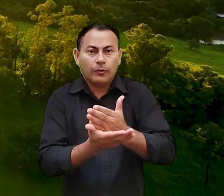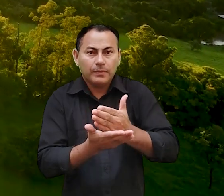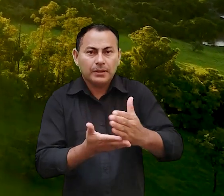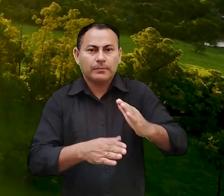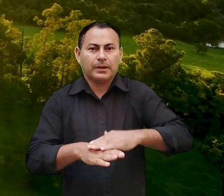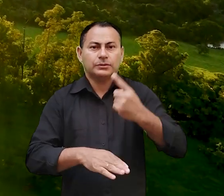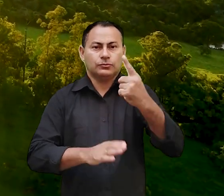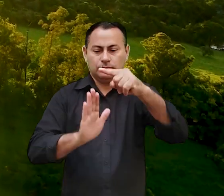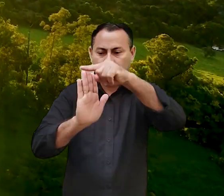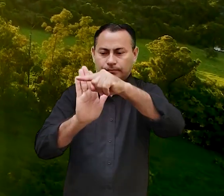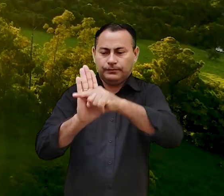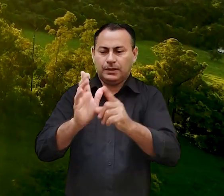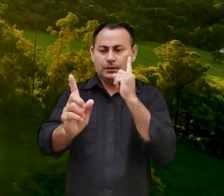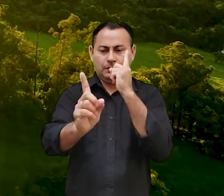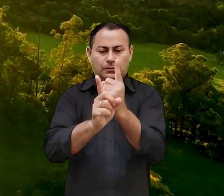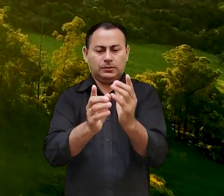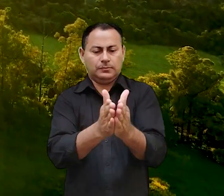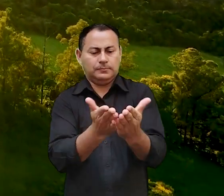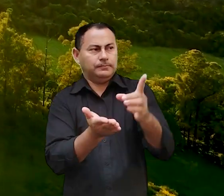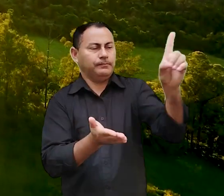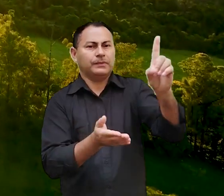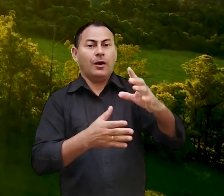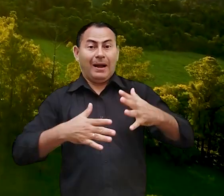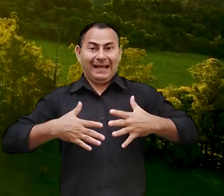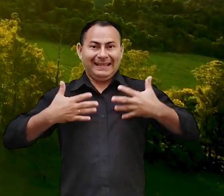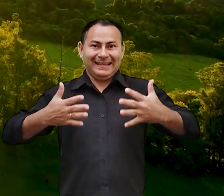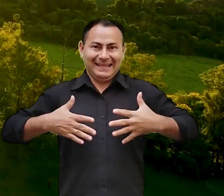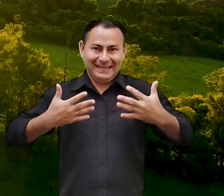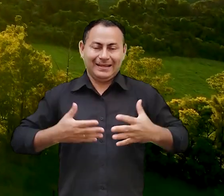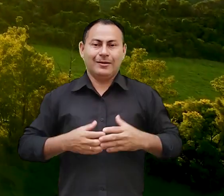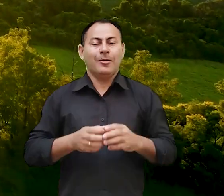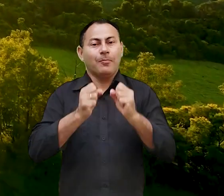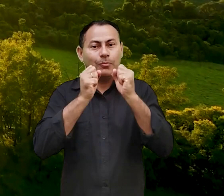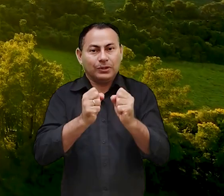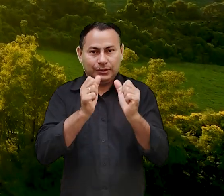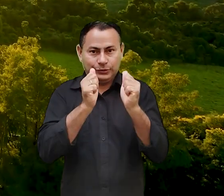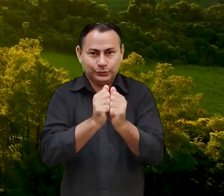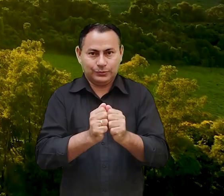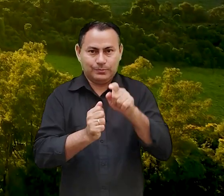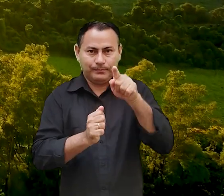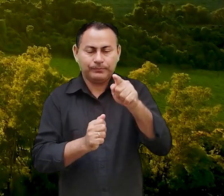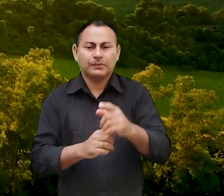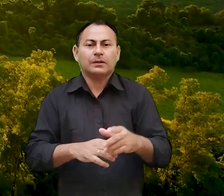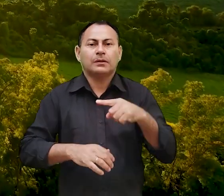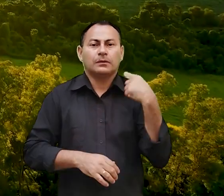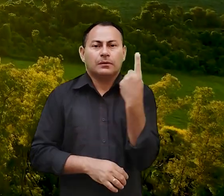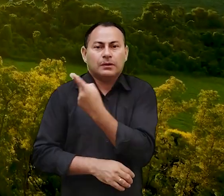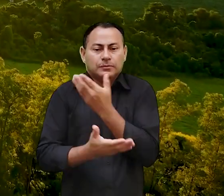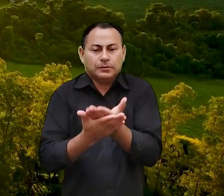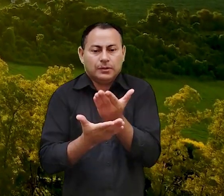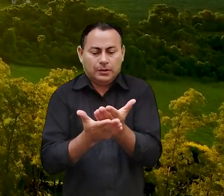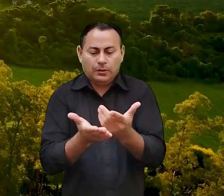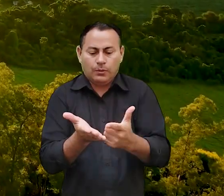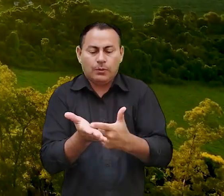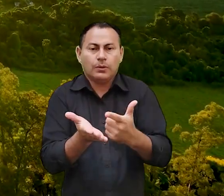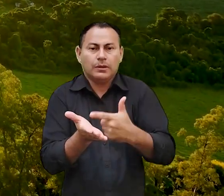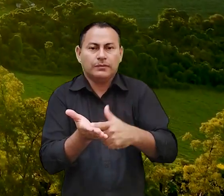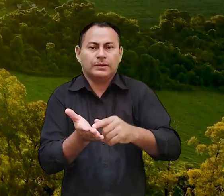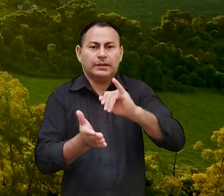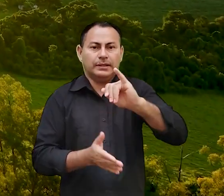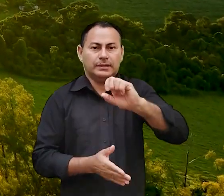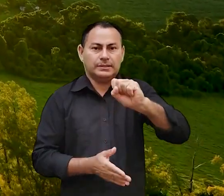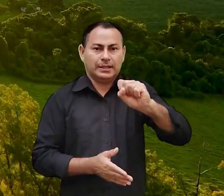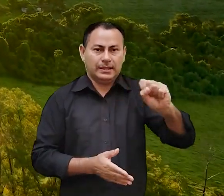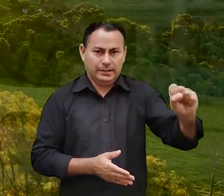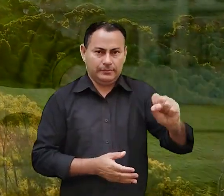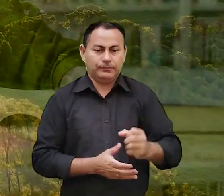Estamos começando mais um programa Encontro com a Palavra e é uma alegria grande podermos estar juntos. Nós estamos estudando o livro de